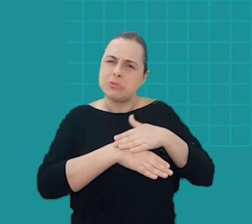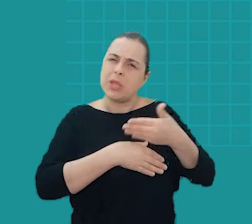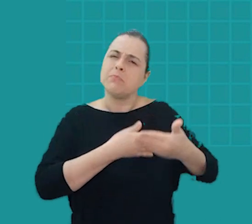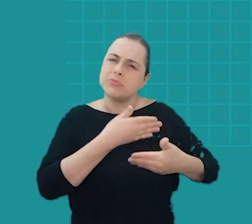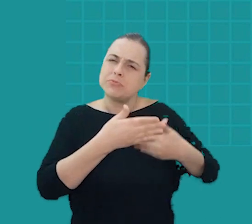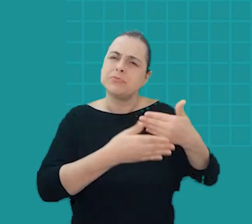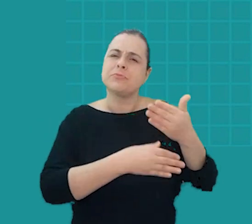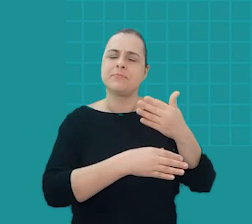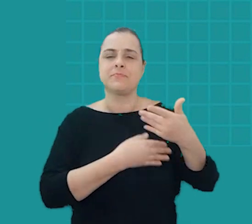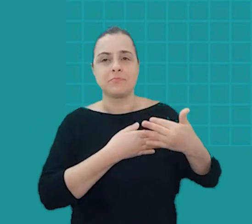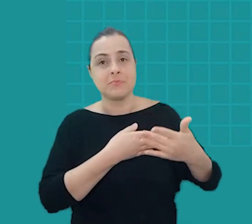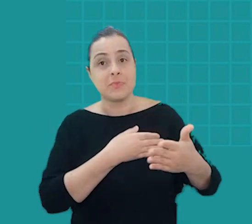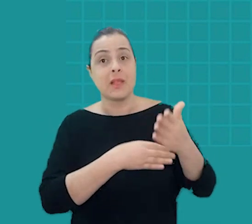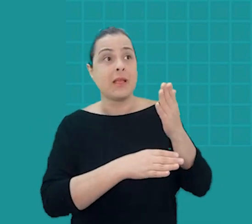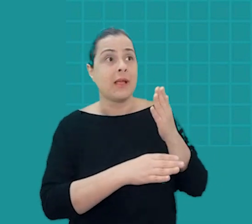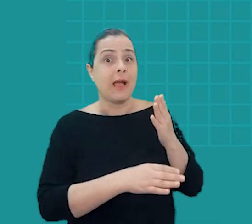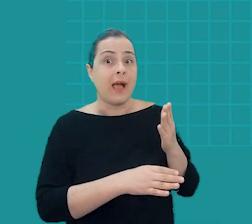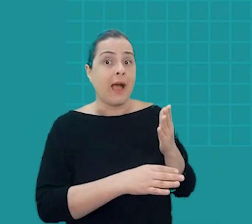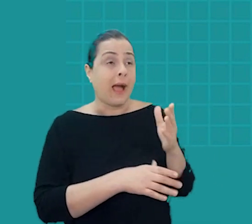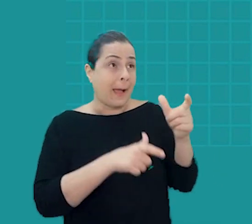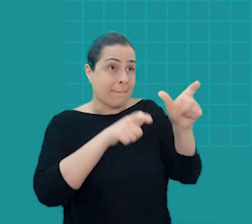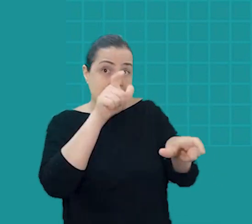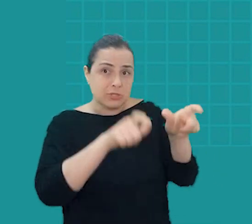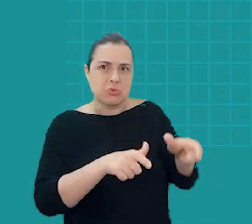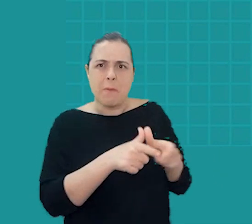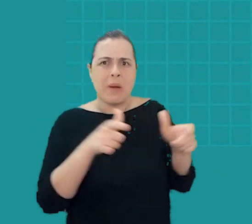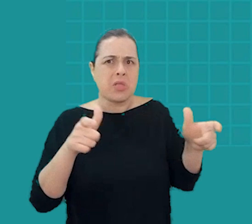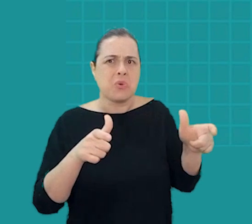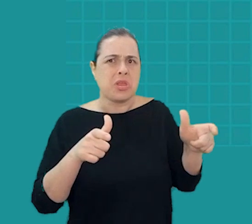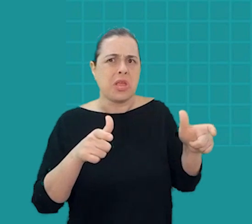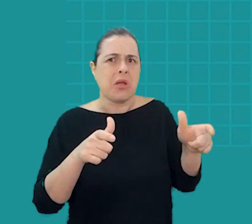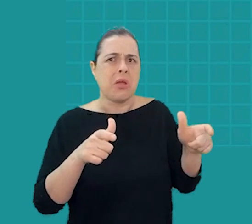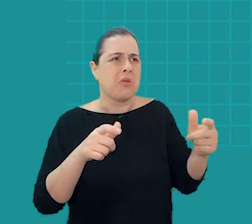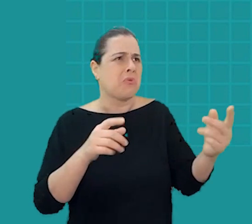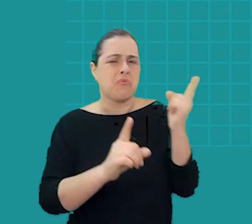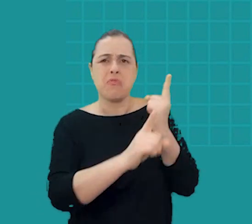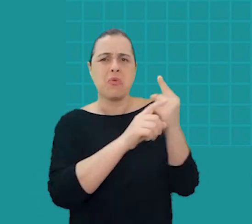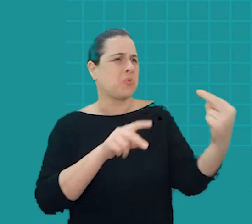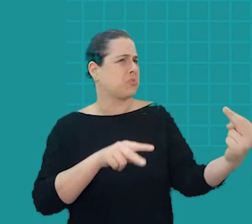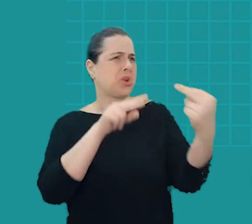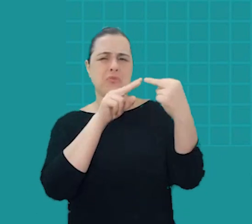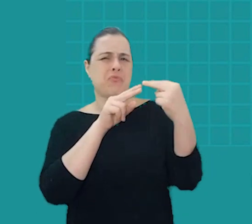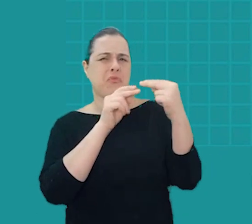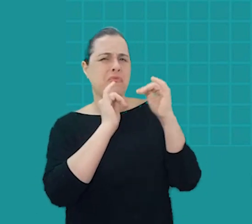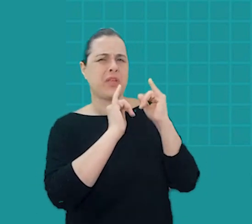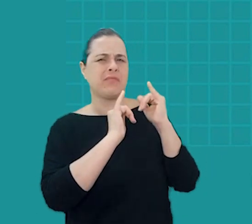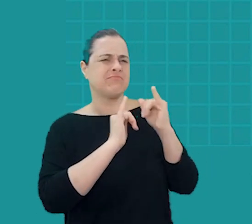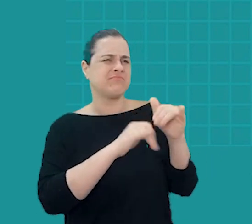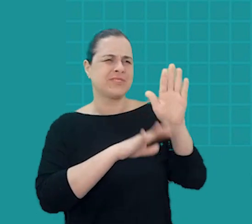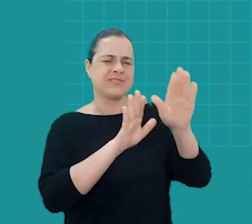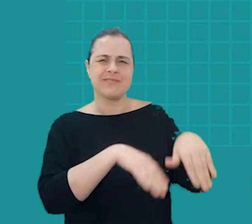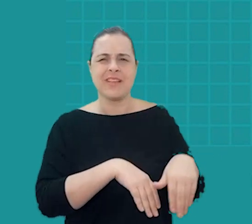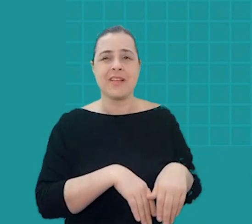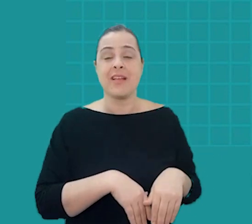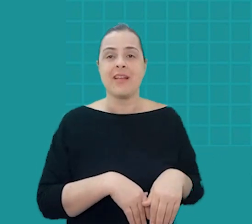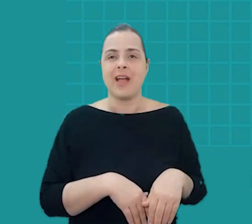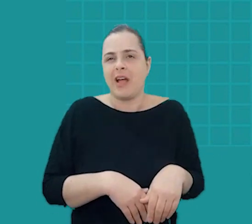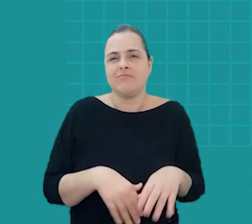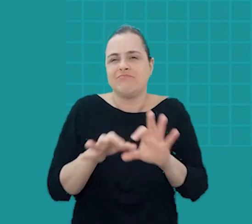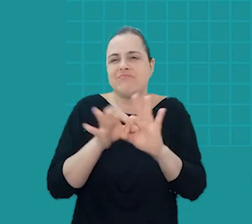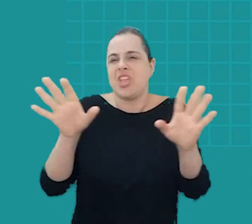a maioria das pessoas eu nunca mais vou ver, se eu nunca mais vou ver, deixa eu ser quem eu sou